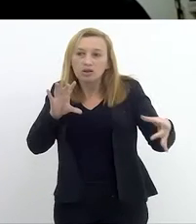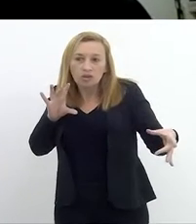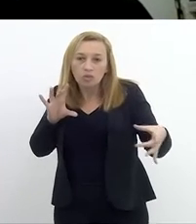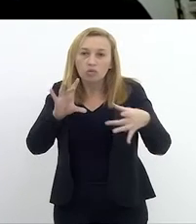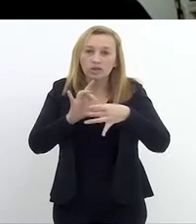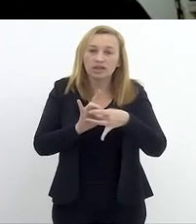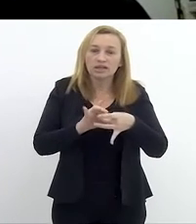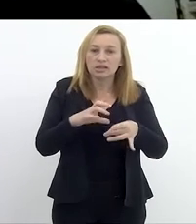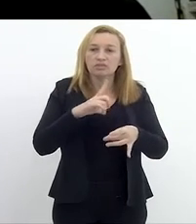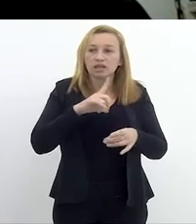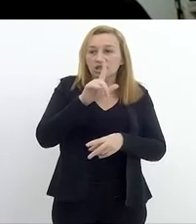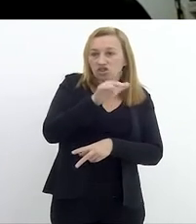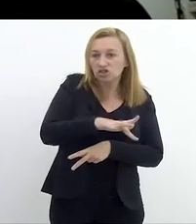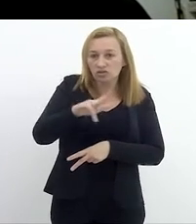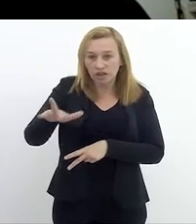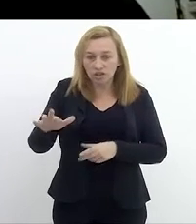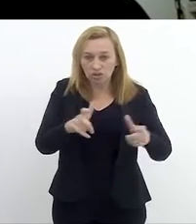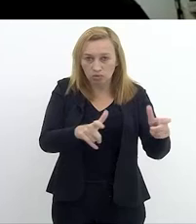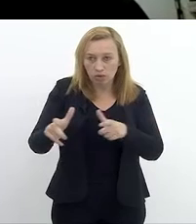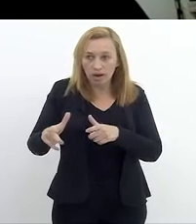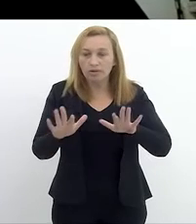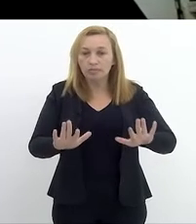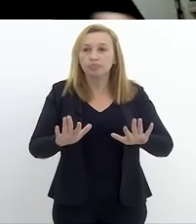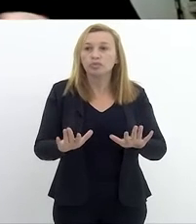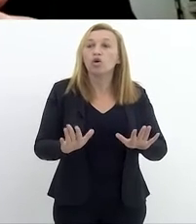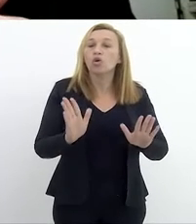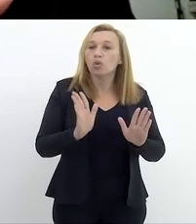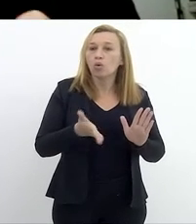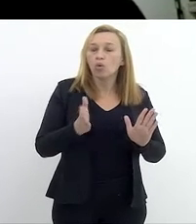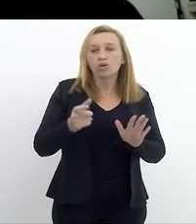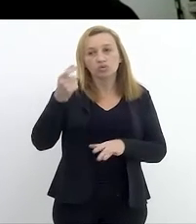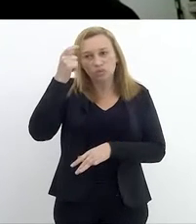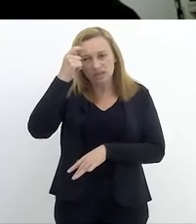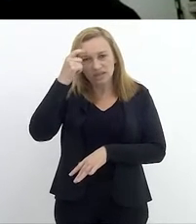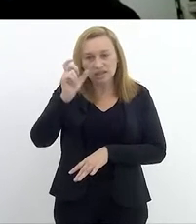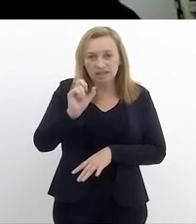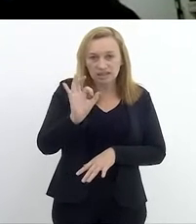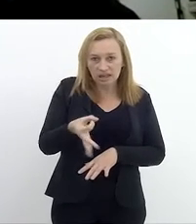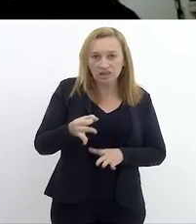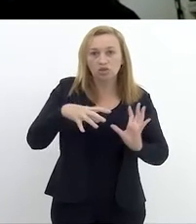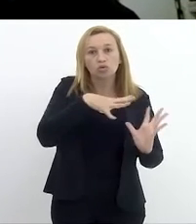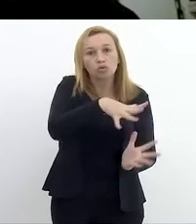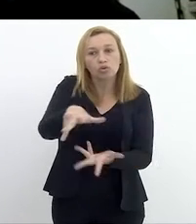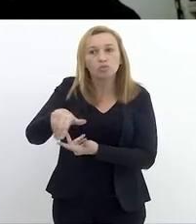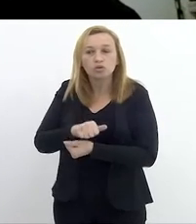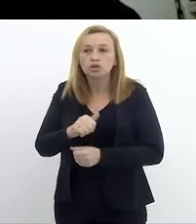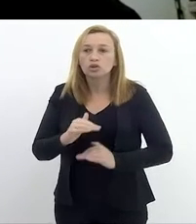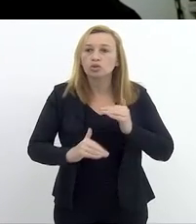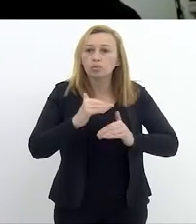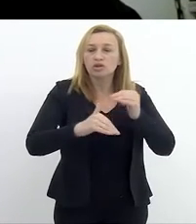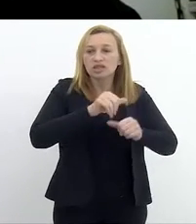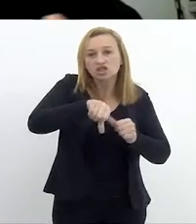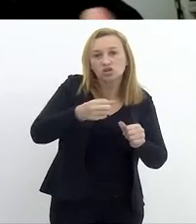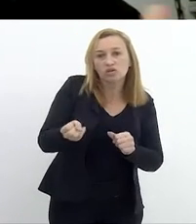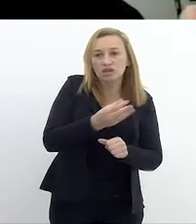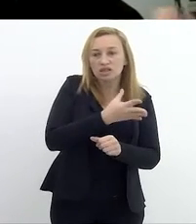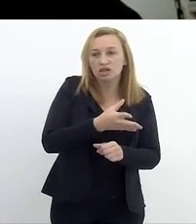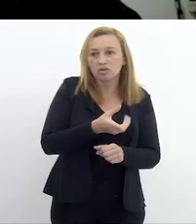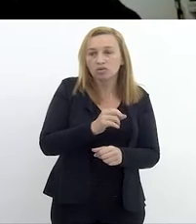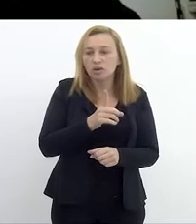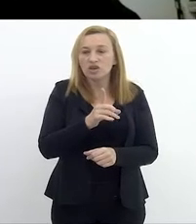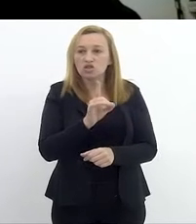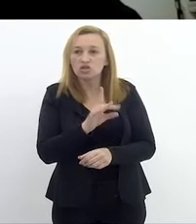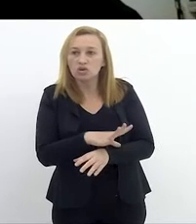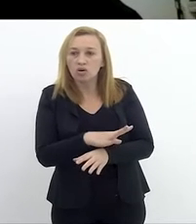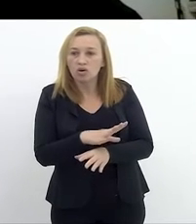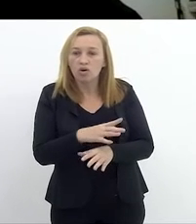têm mais esse foco de fazer a conexão entre esses diferentes atores. Hoje é um consenso